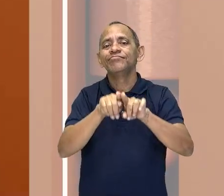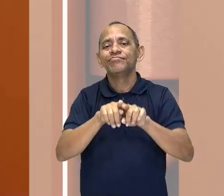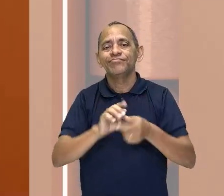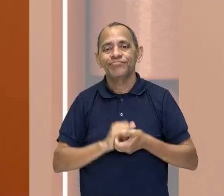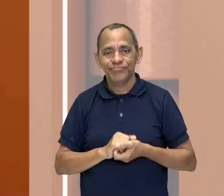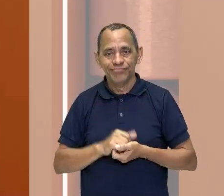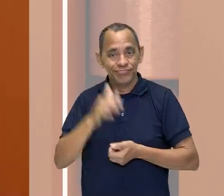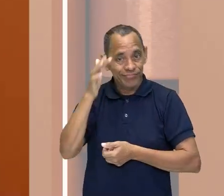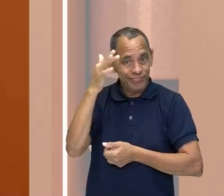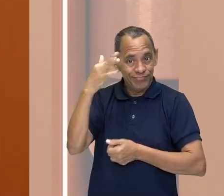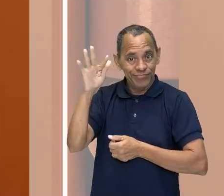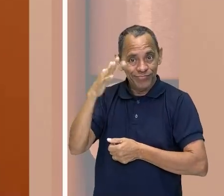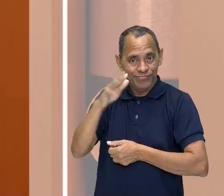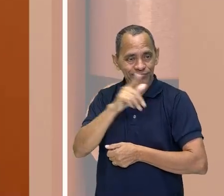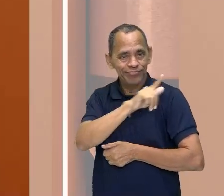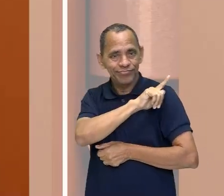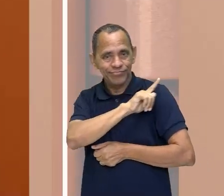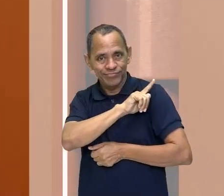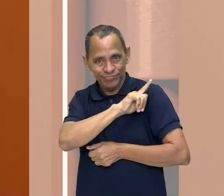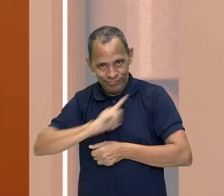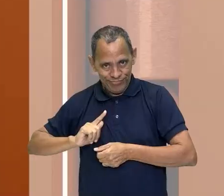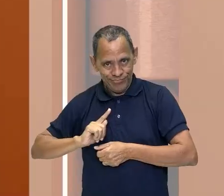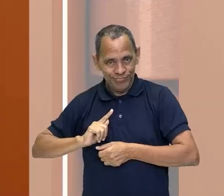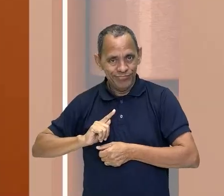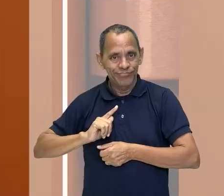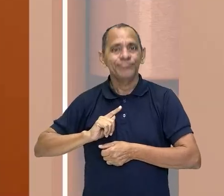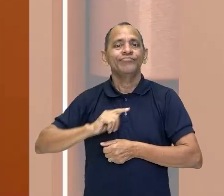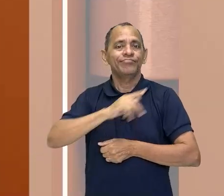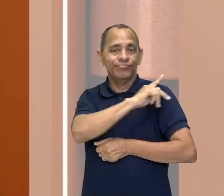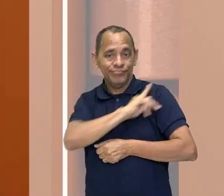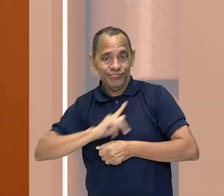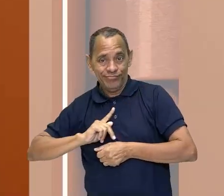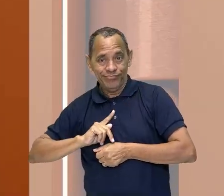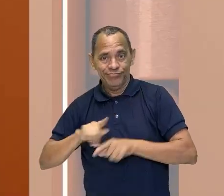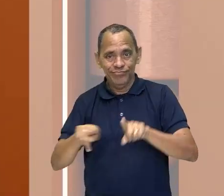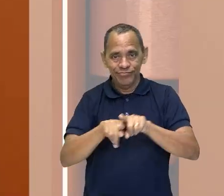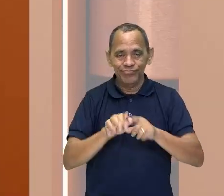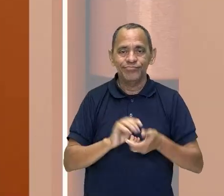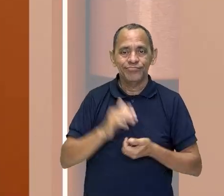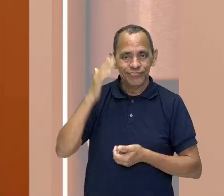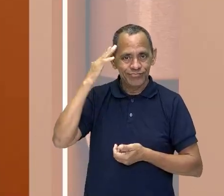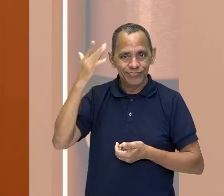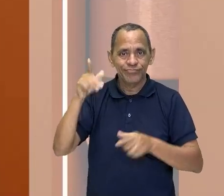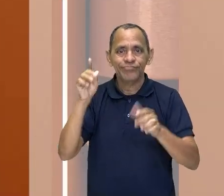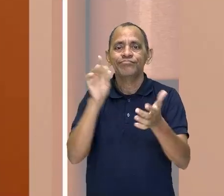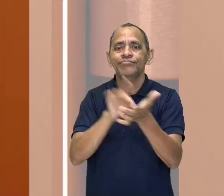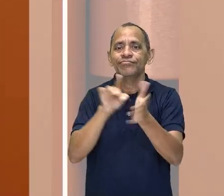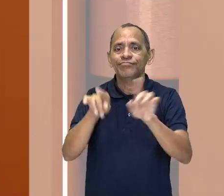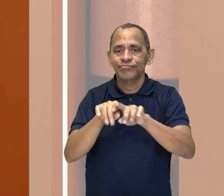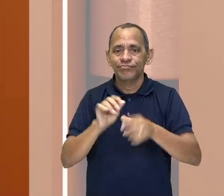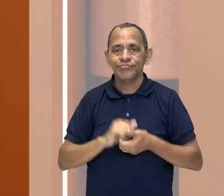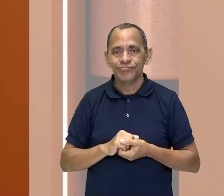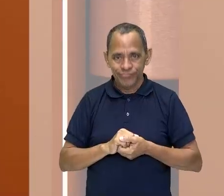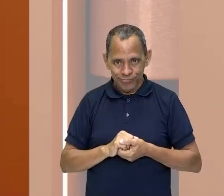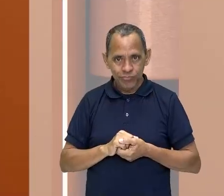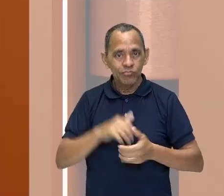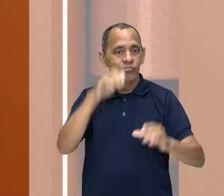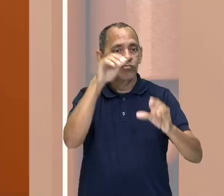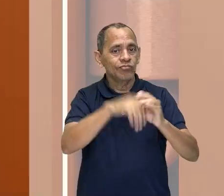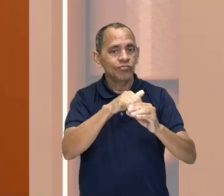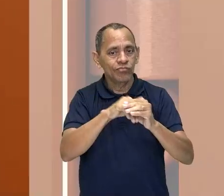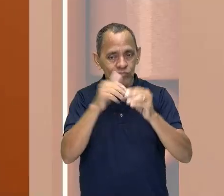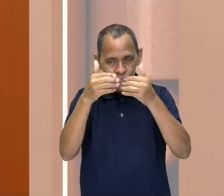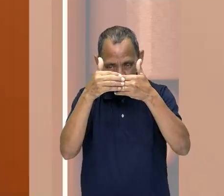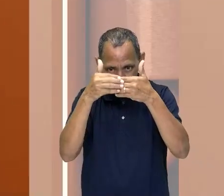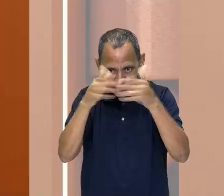Assim funcionava o sistema político na República Velha. Lembrando que o fato do voto ser aberto, o fato do eleitor ir